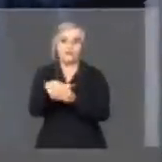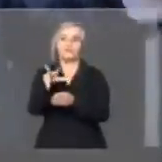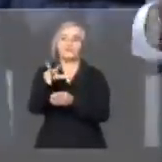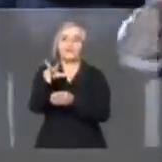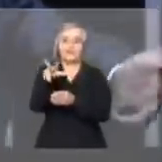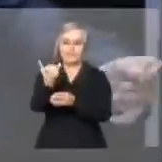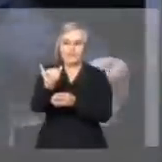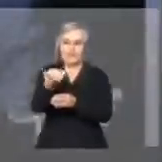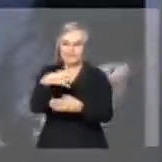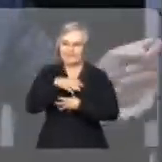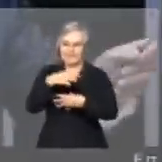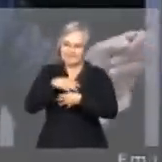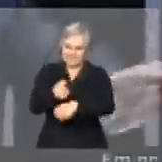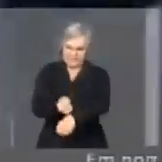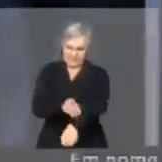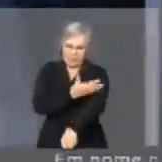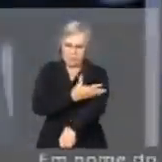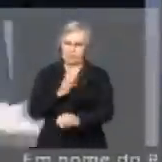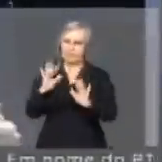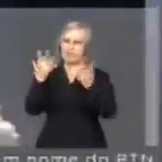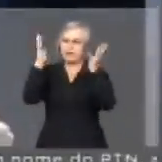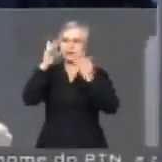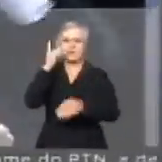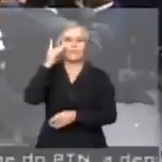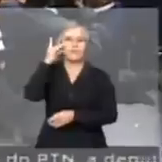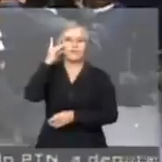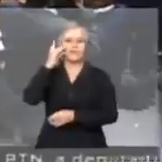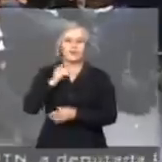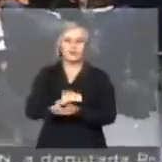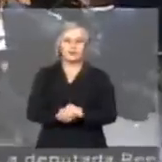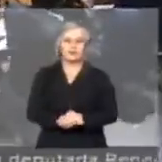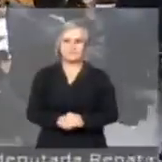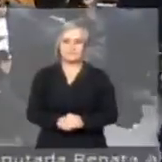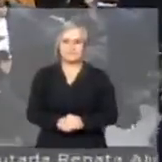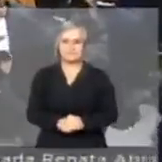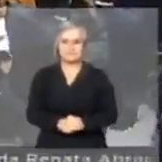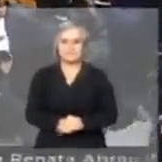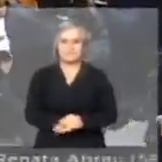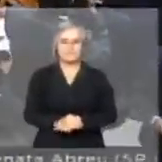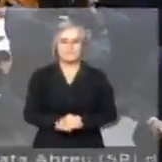com emoção, viva Dilma, é não!